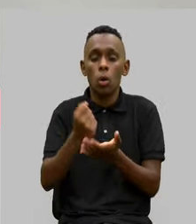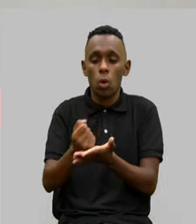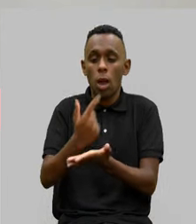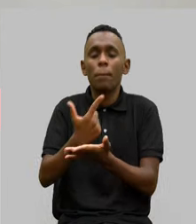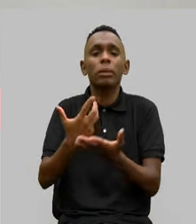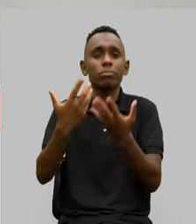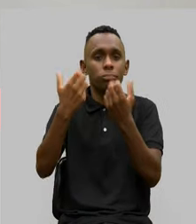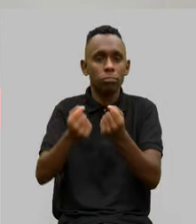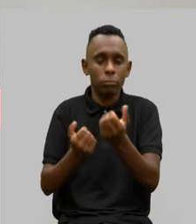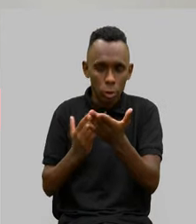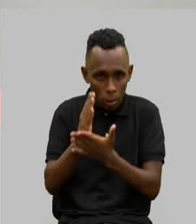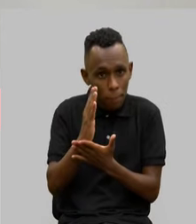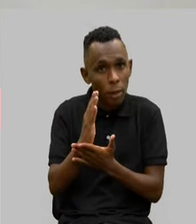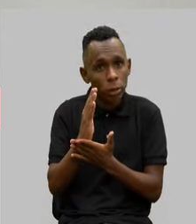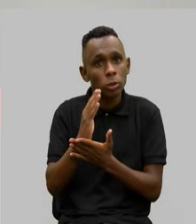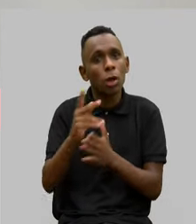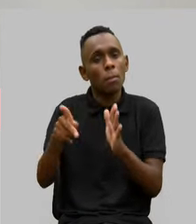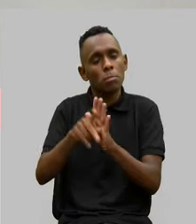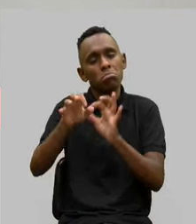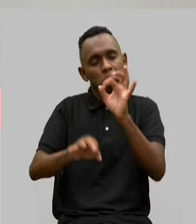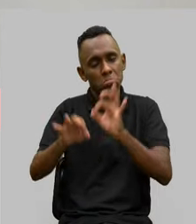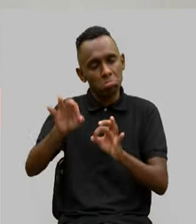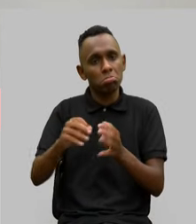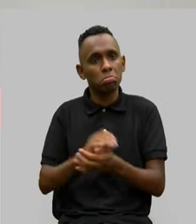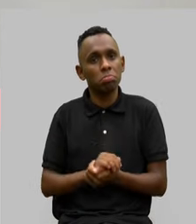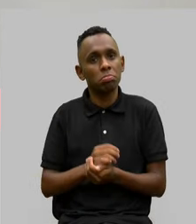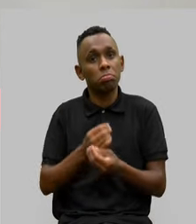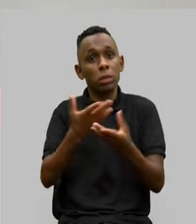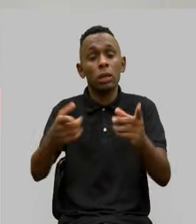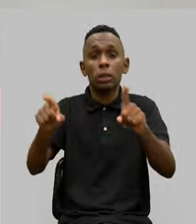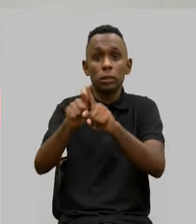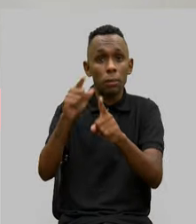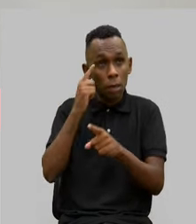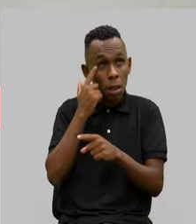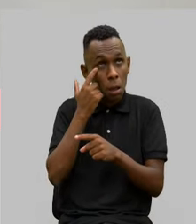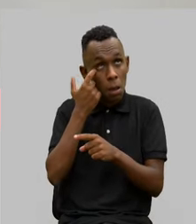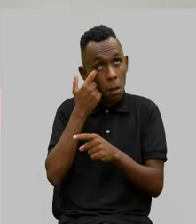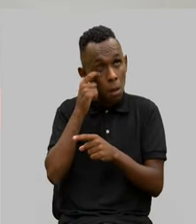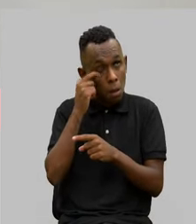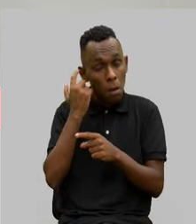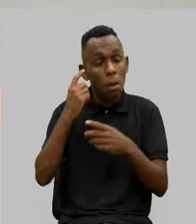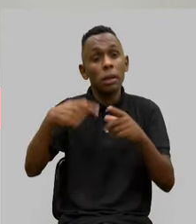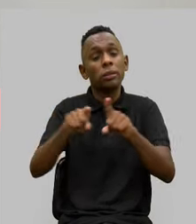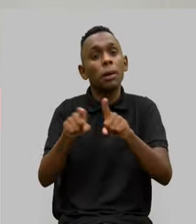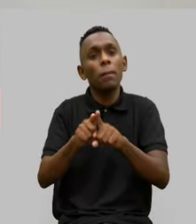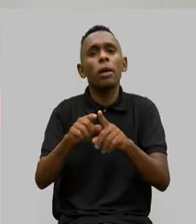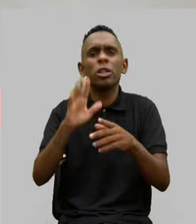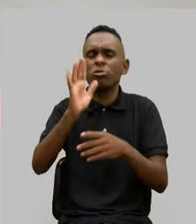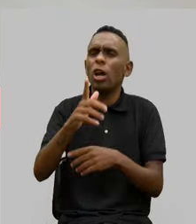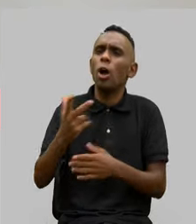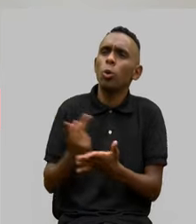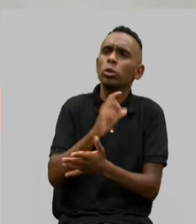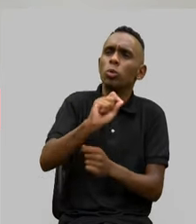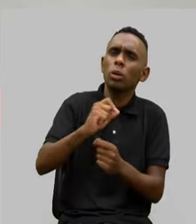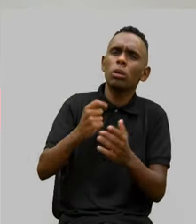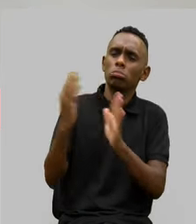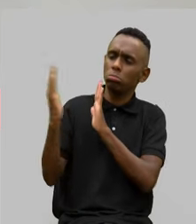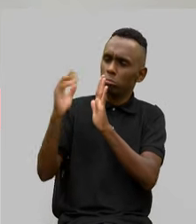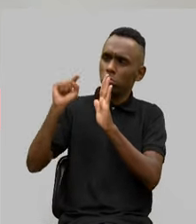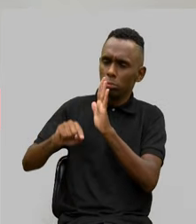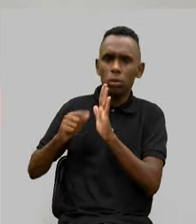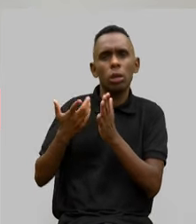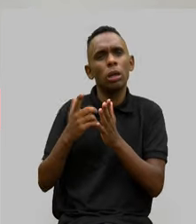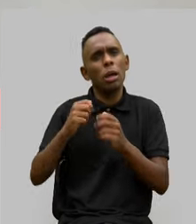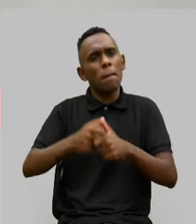deferida pelo Poder Judiciário né E além disso a gente pode dizer que já houve um período que provavelmente